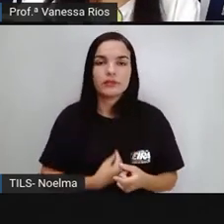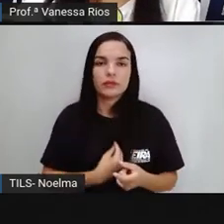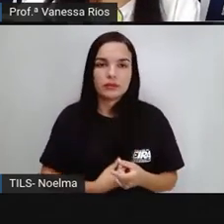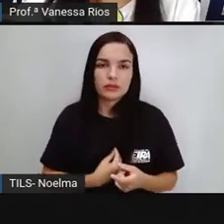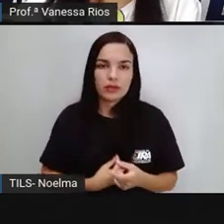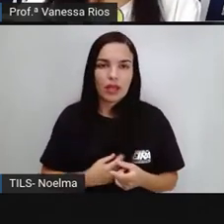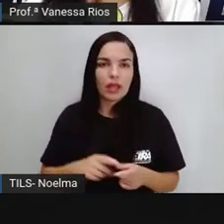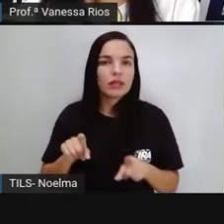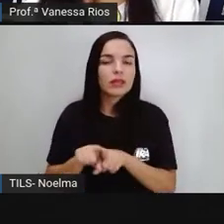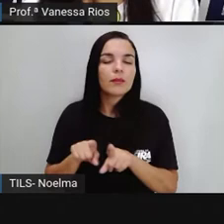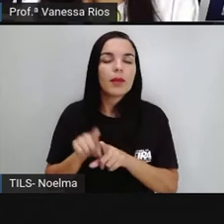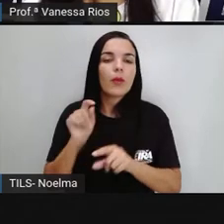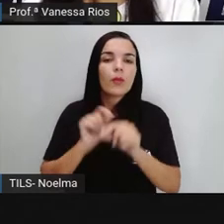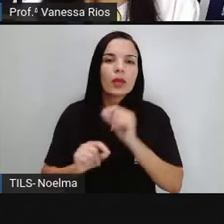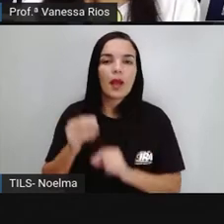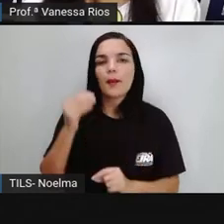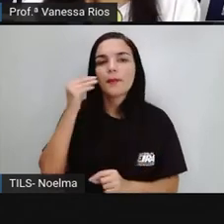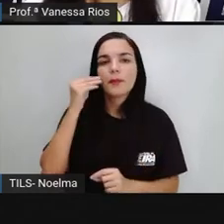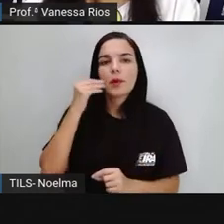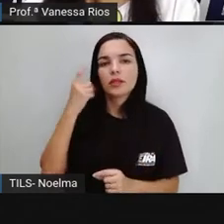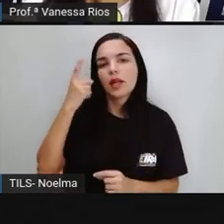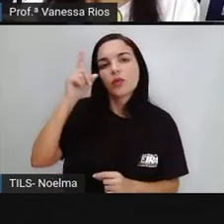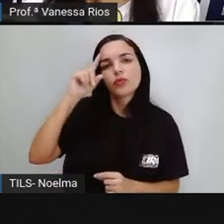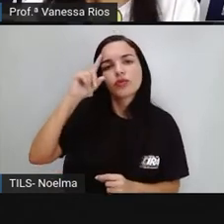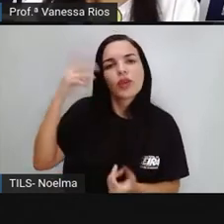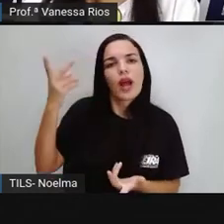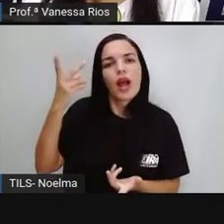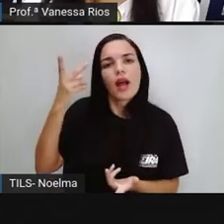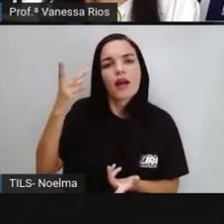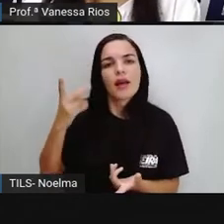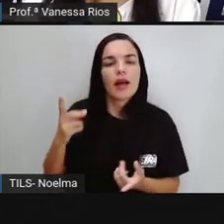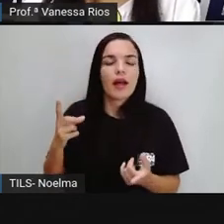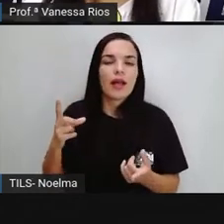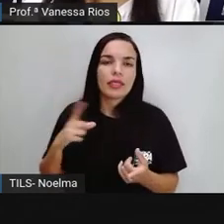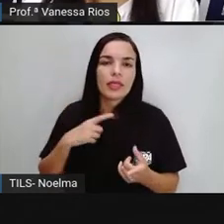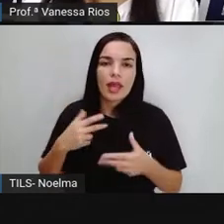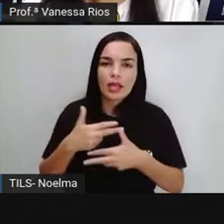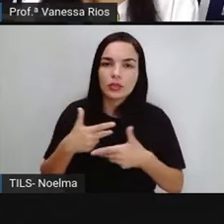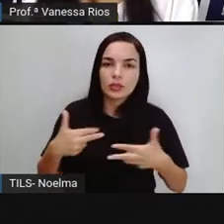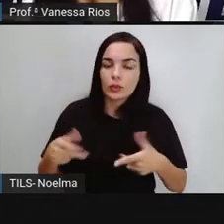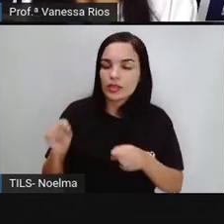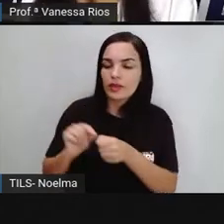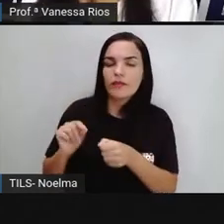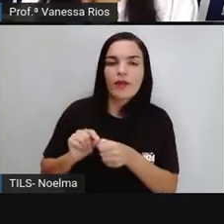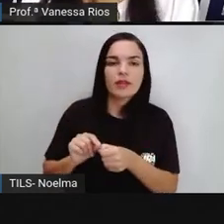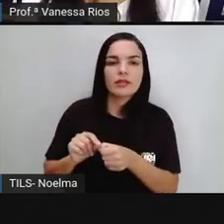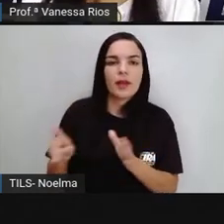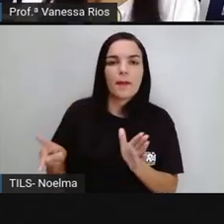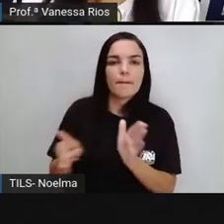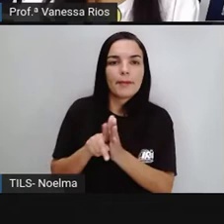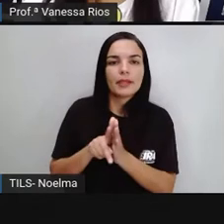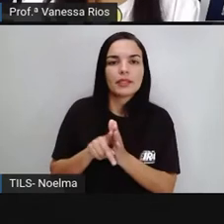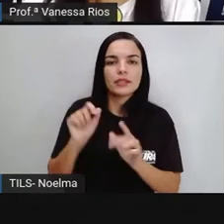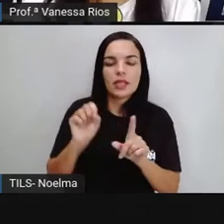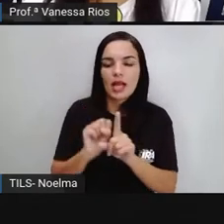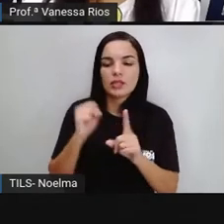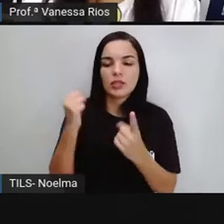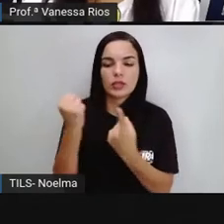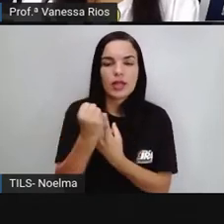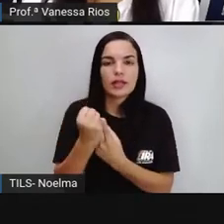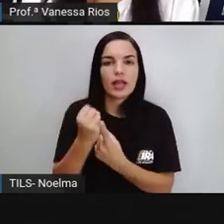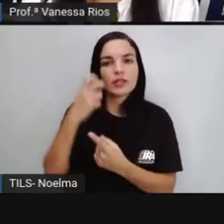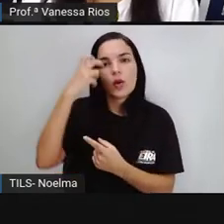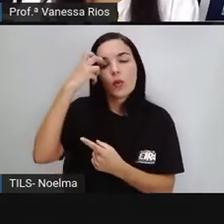e costumes de determinado grupo social. Está a cultura imaterial ou patrimônio